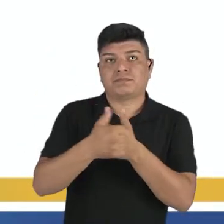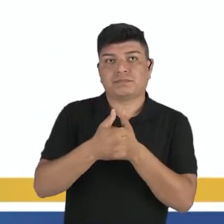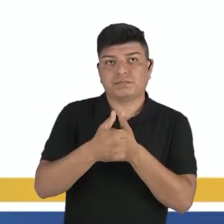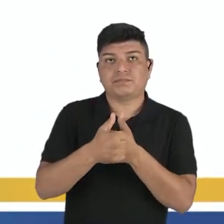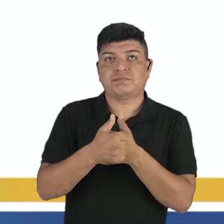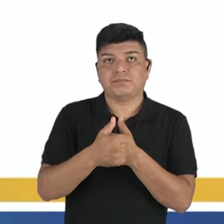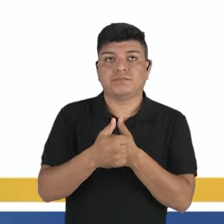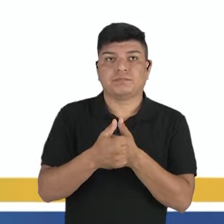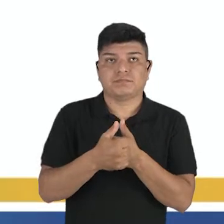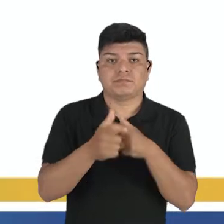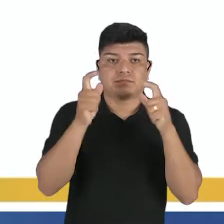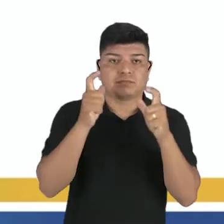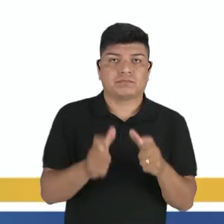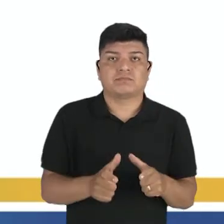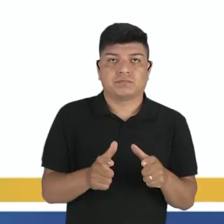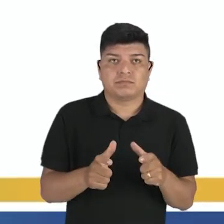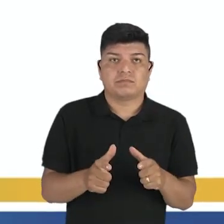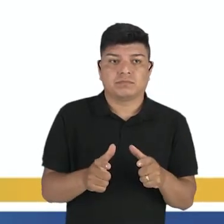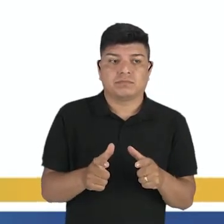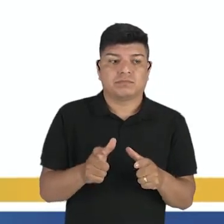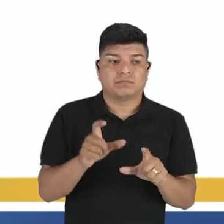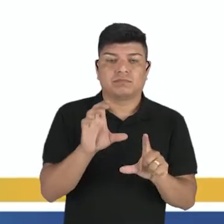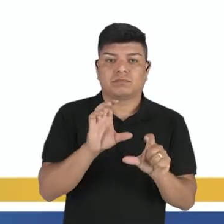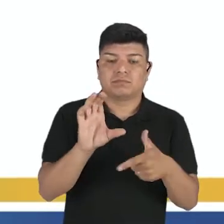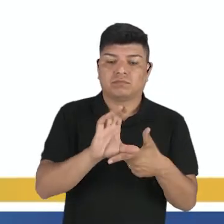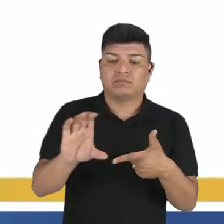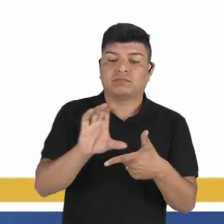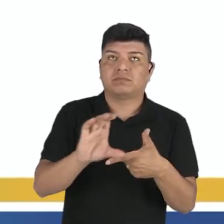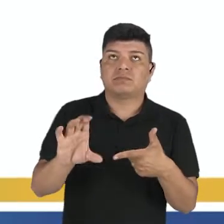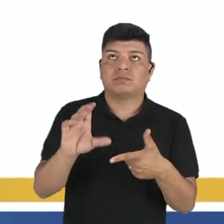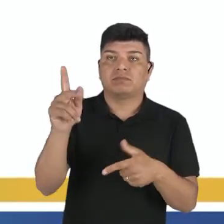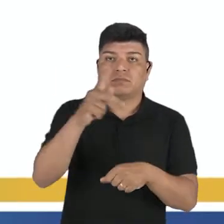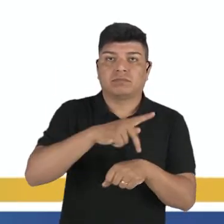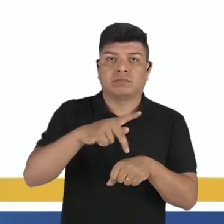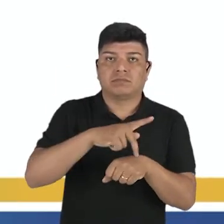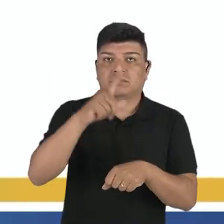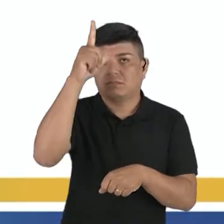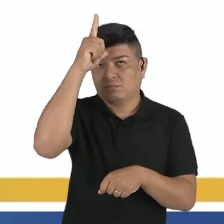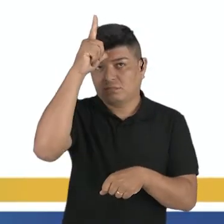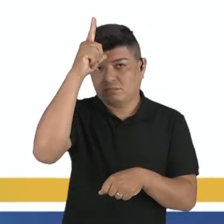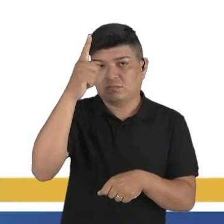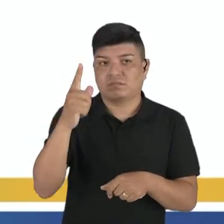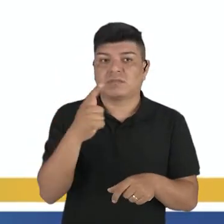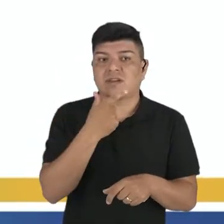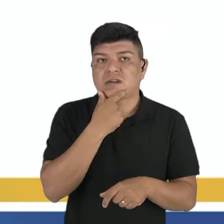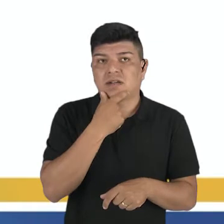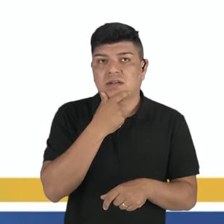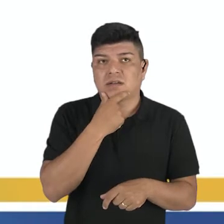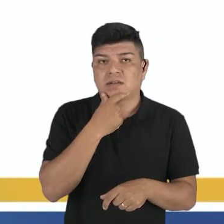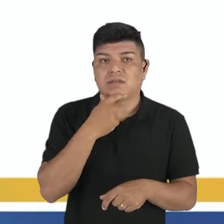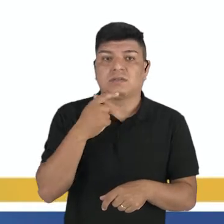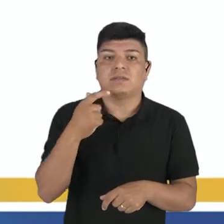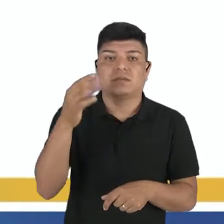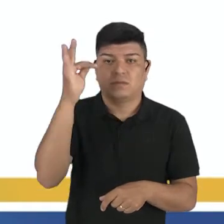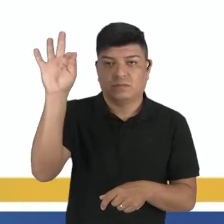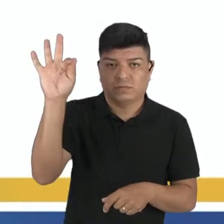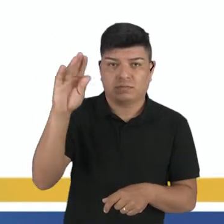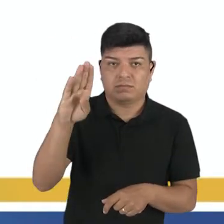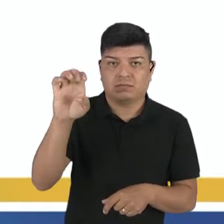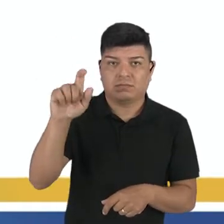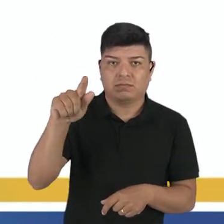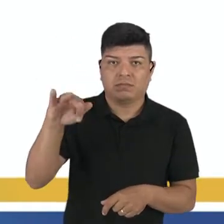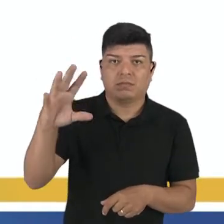estavam localizadas, né, as bacias carboníferas. Esses países como Alemanha, Inglaterra, França e Bélgica.